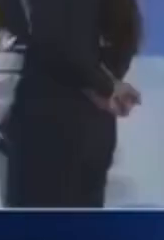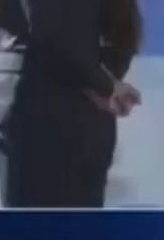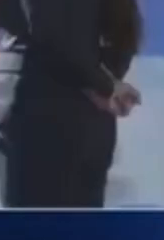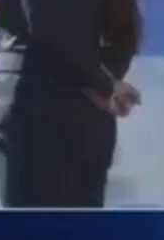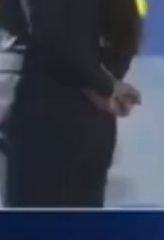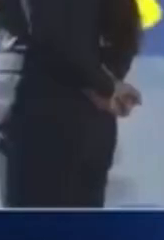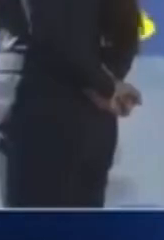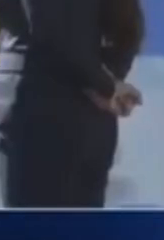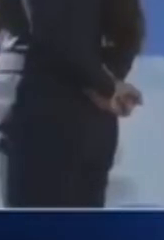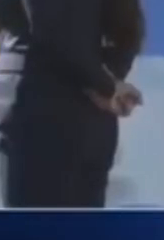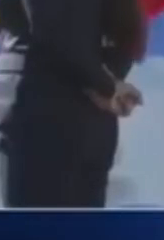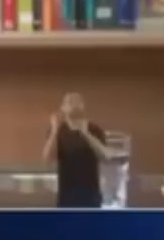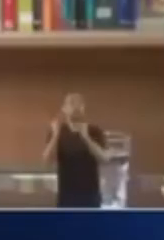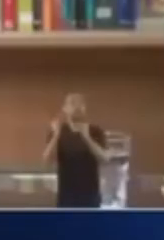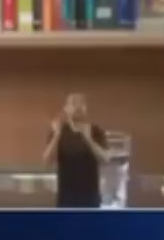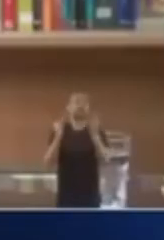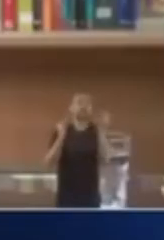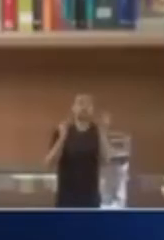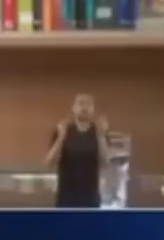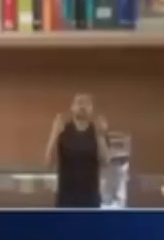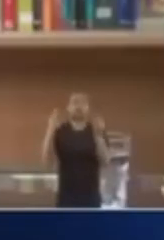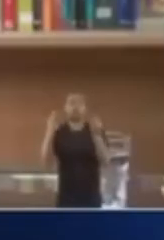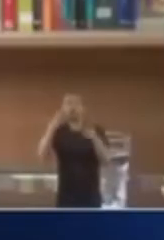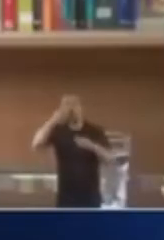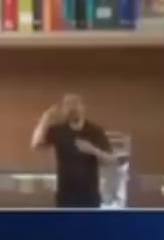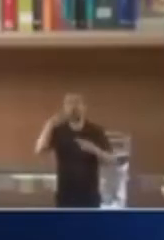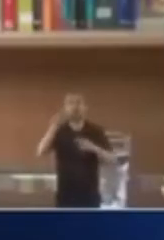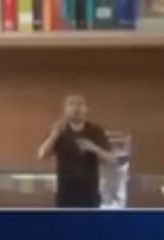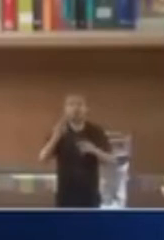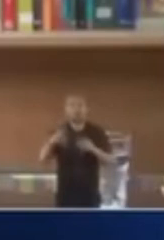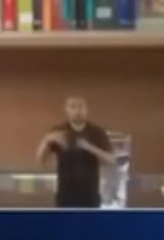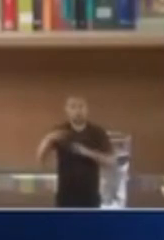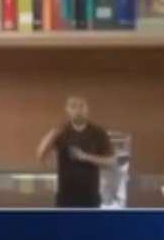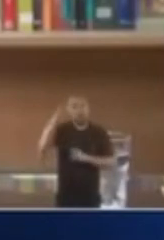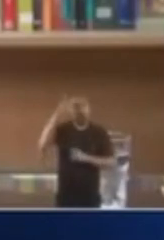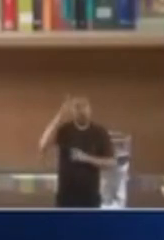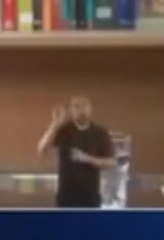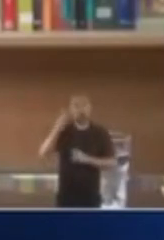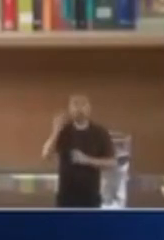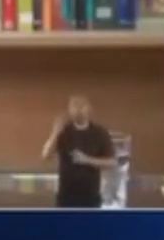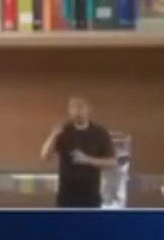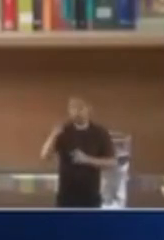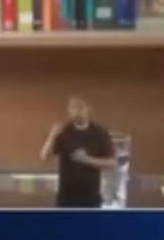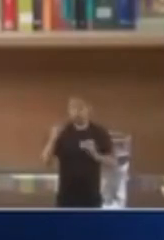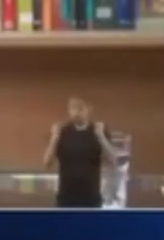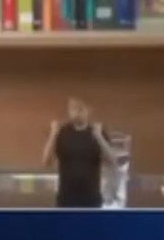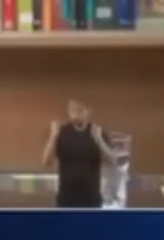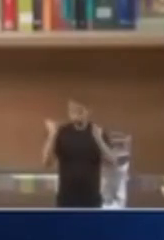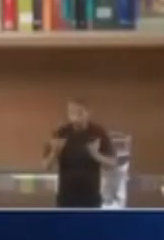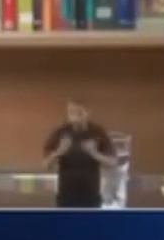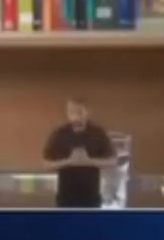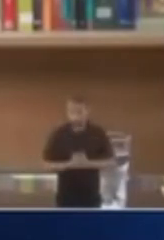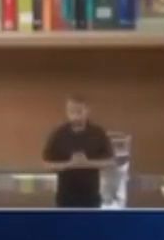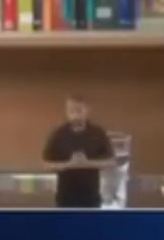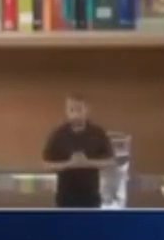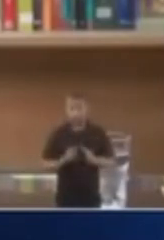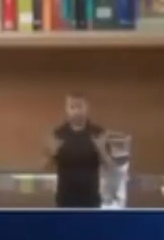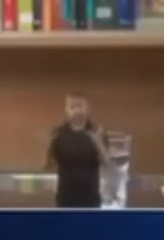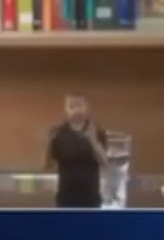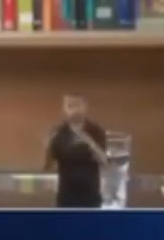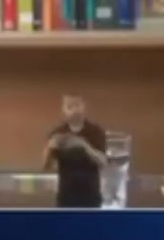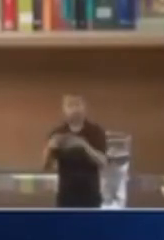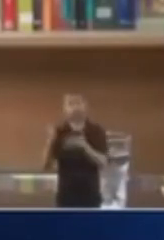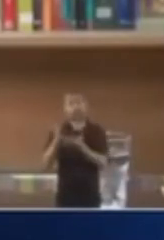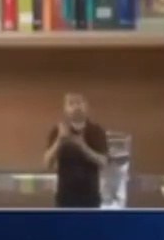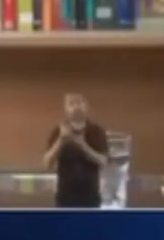medidas que estão sendo aprovadas que estão entrando em vigor vai depender muito do tato político né e e de como que